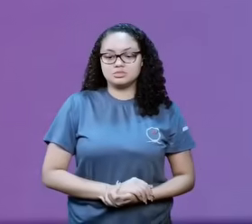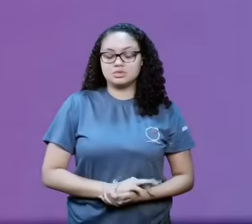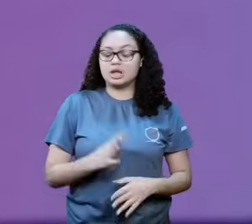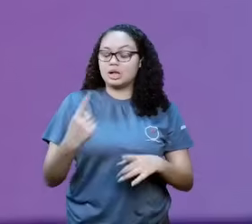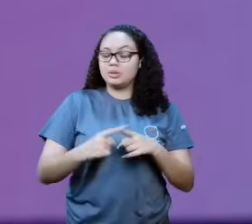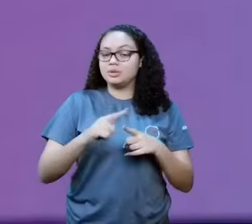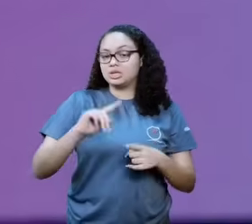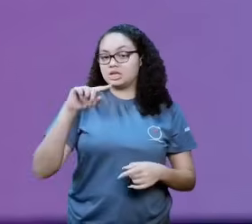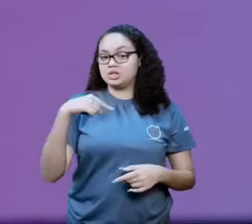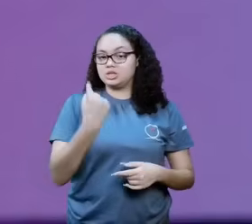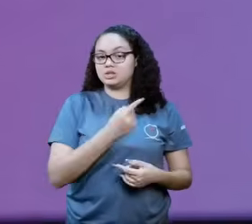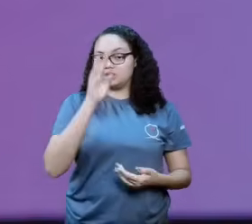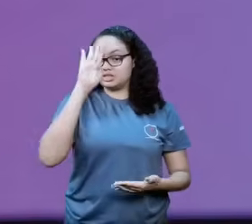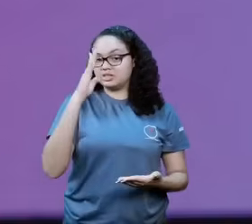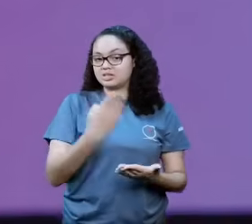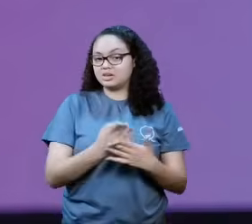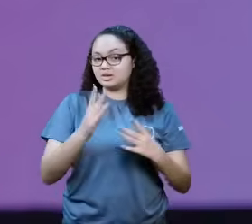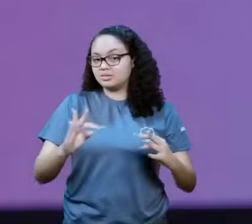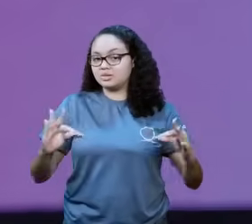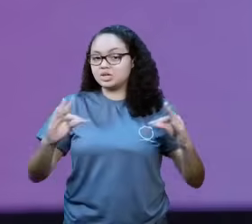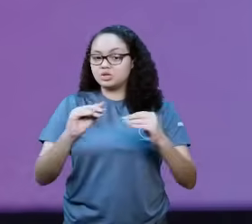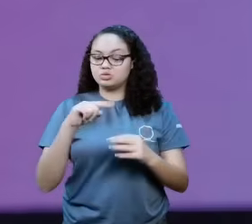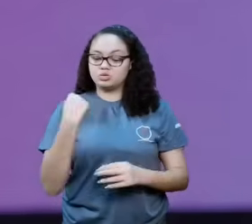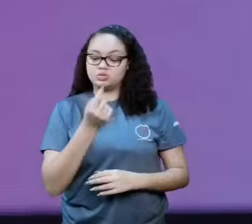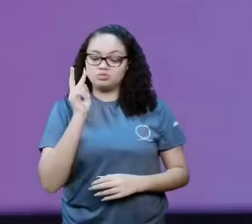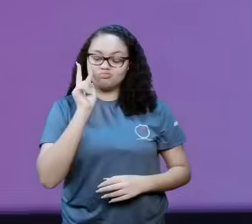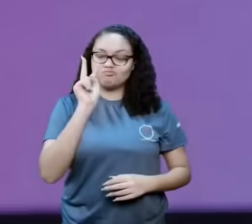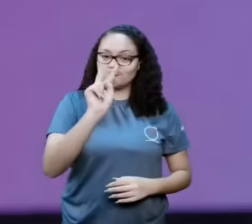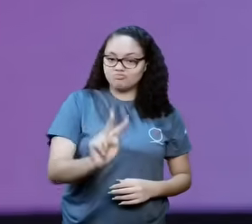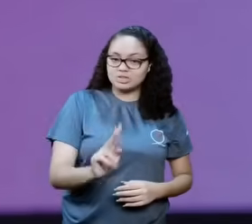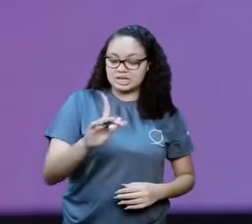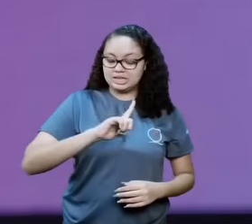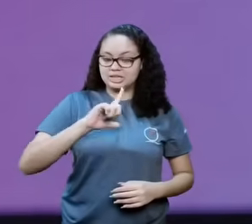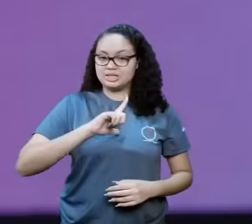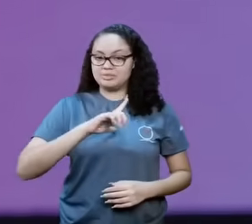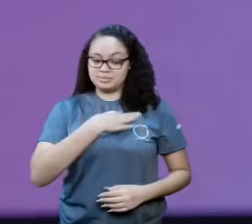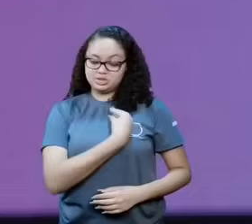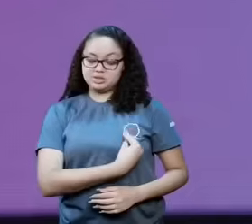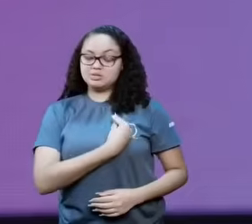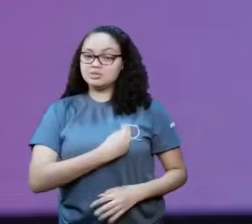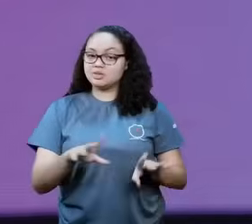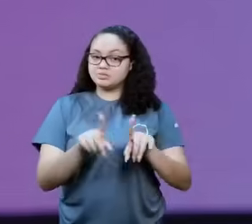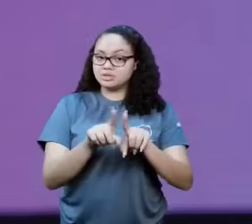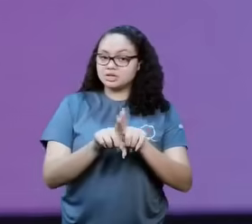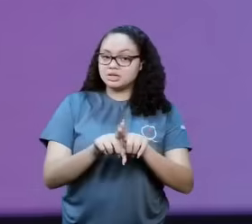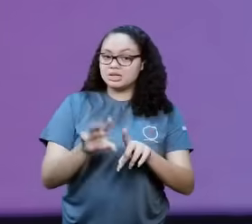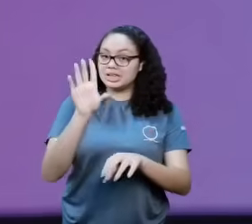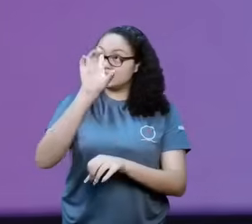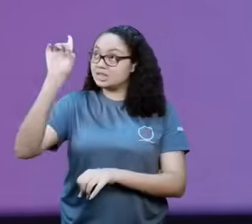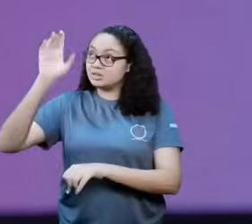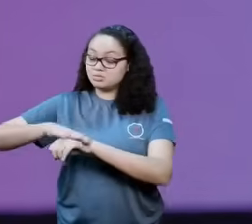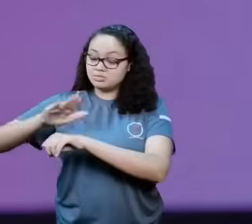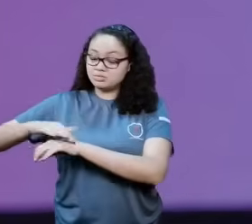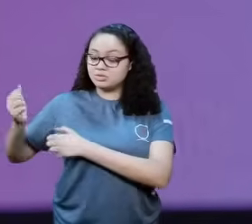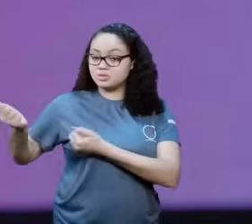Porque acreditamos que tudo que vemos, temos e vivemos vem de Deus.